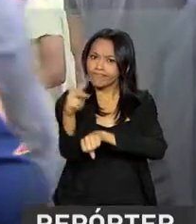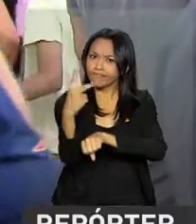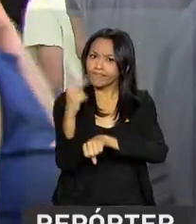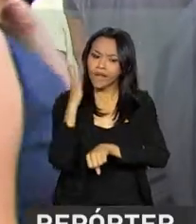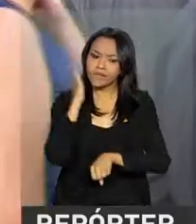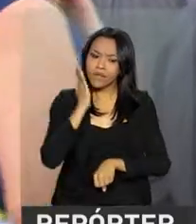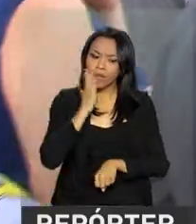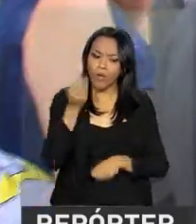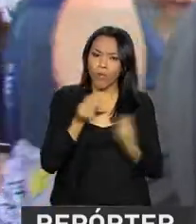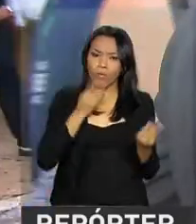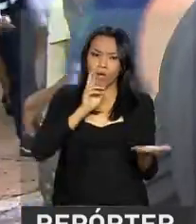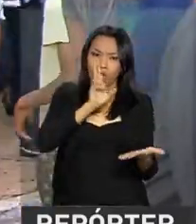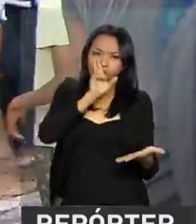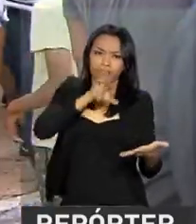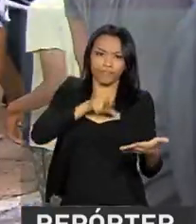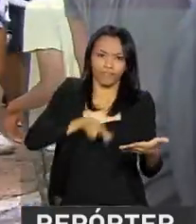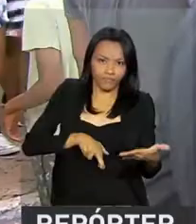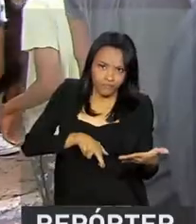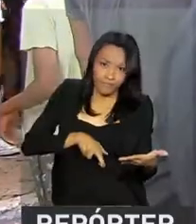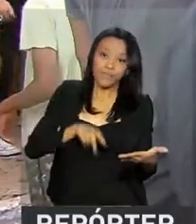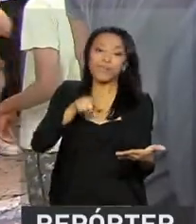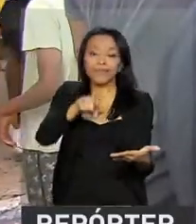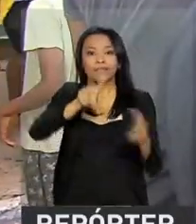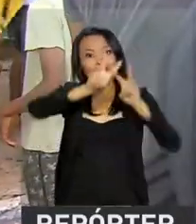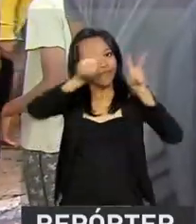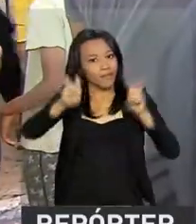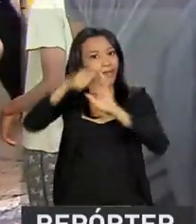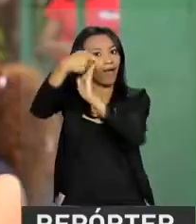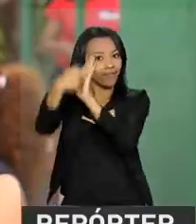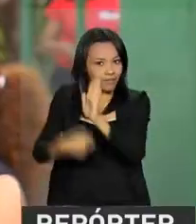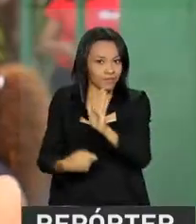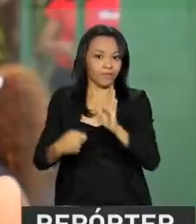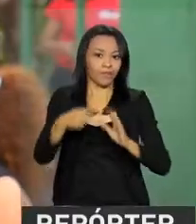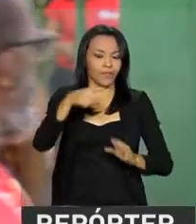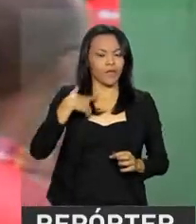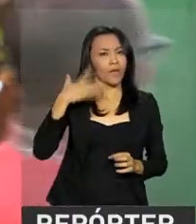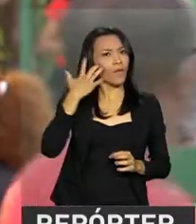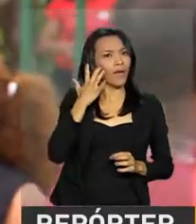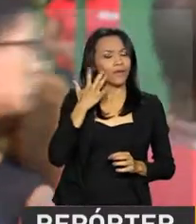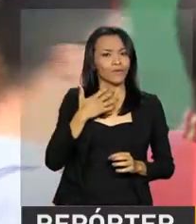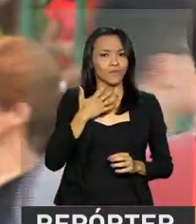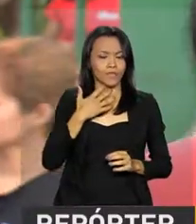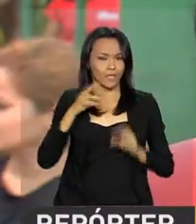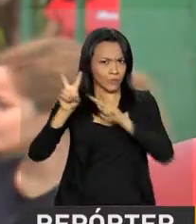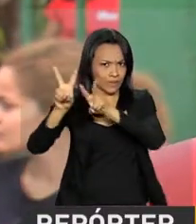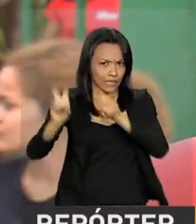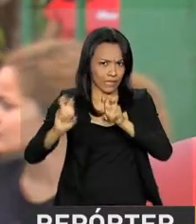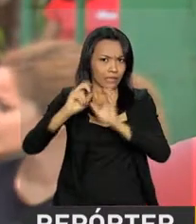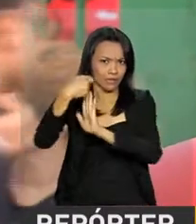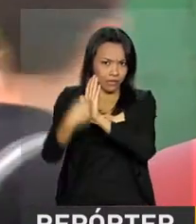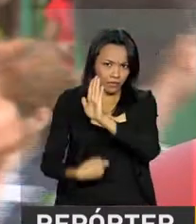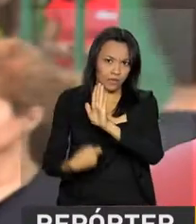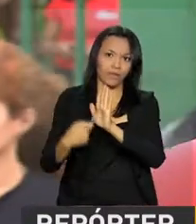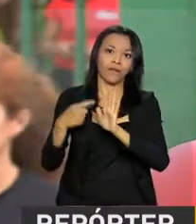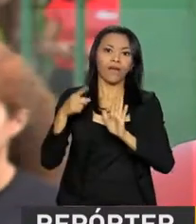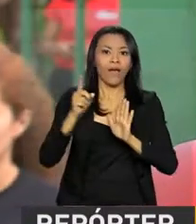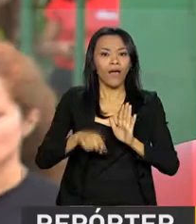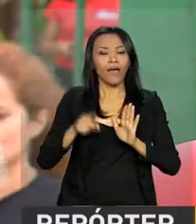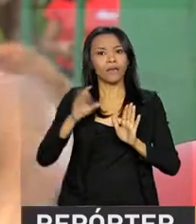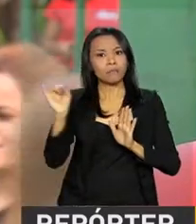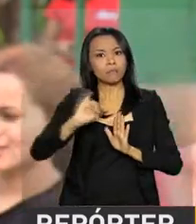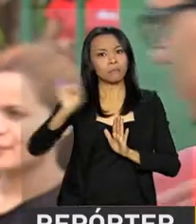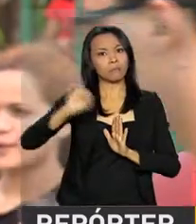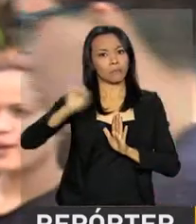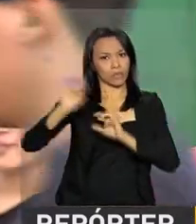para responder às perguntas, que passa pelo tema da redação. Eu acho que o tema vai ser bem relevante para o Brasil,